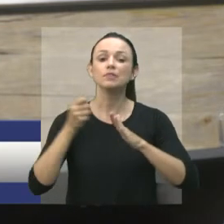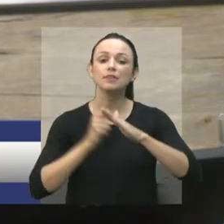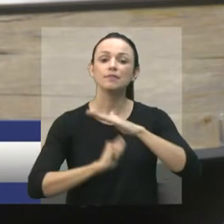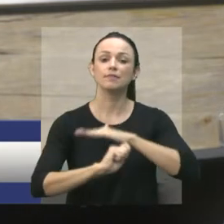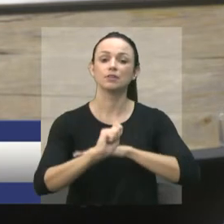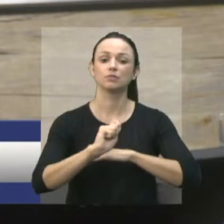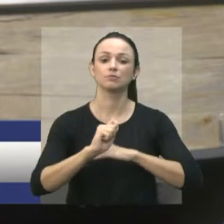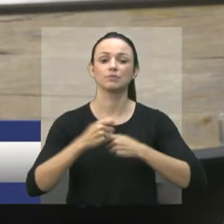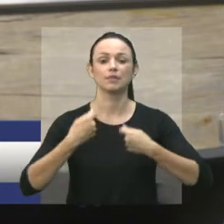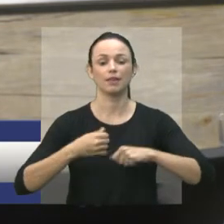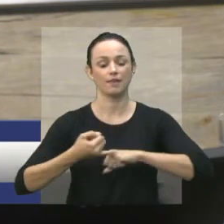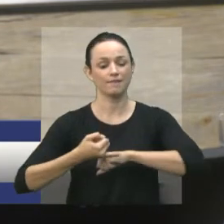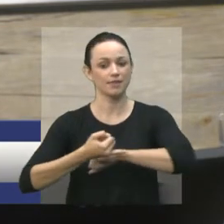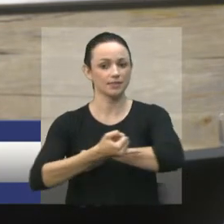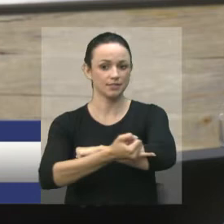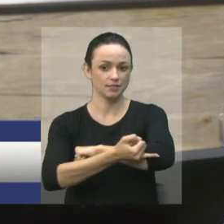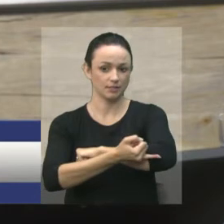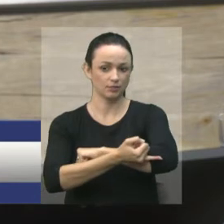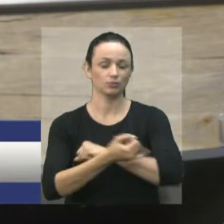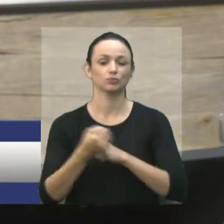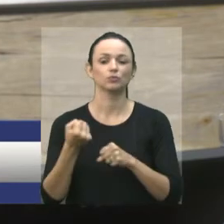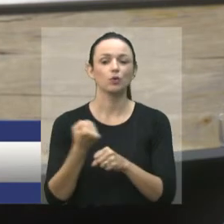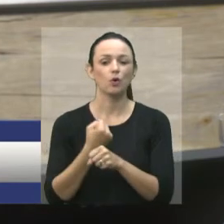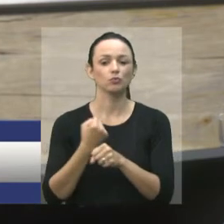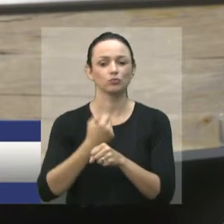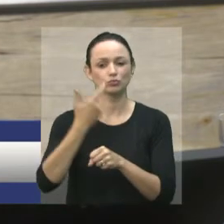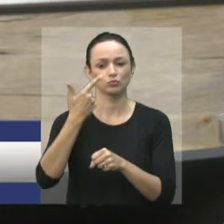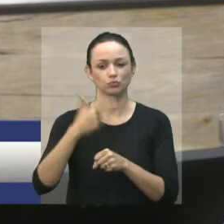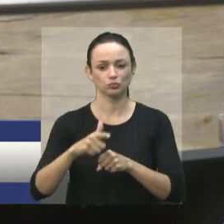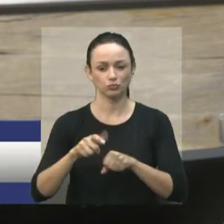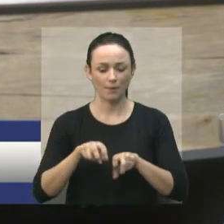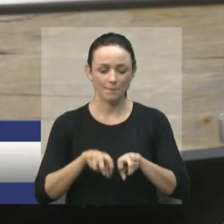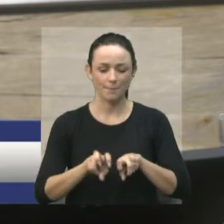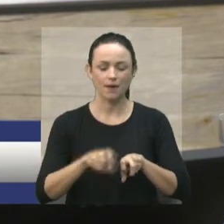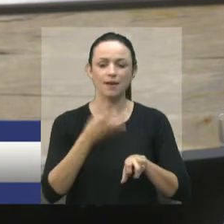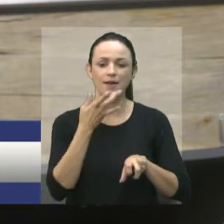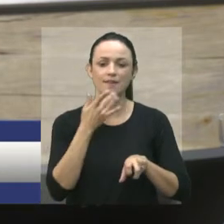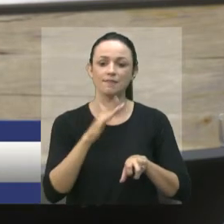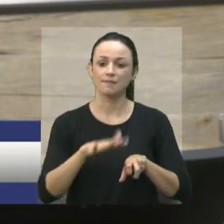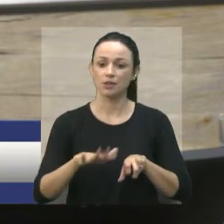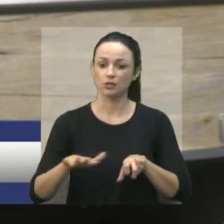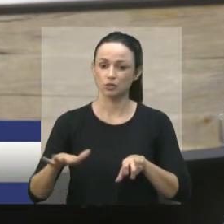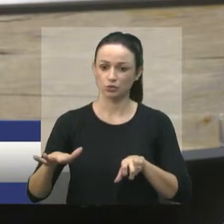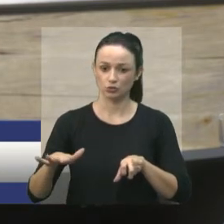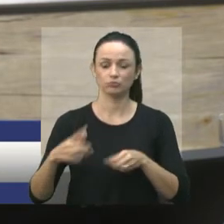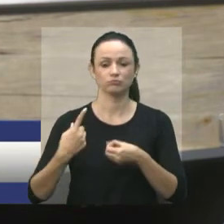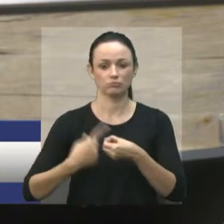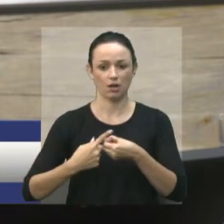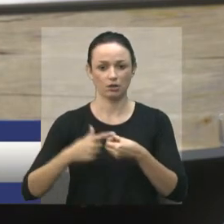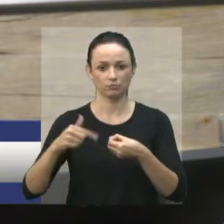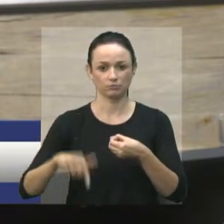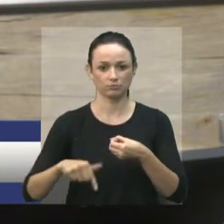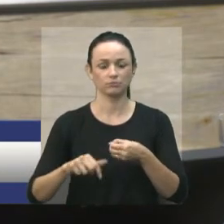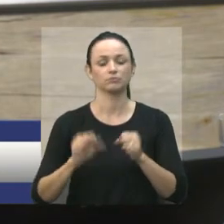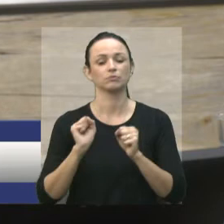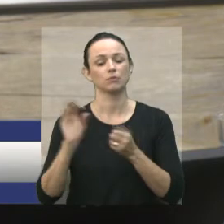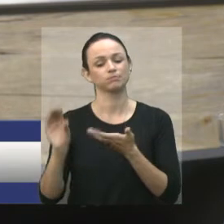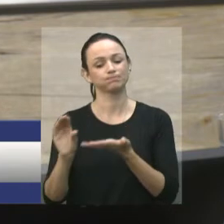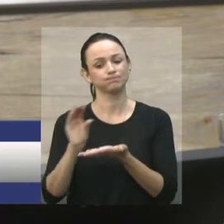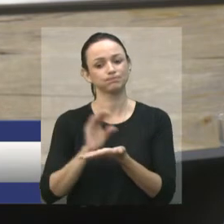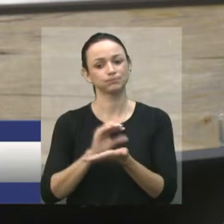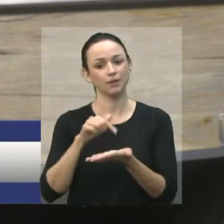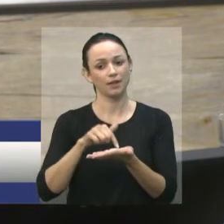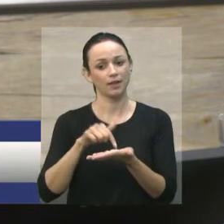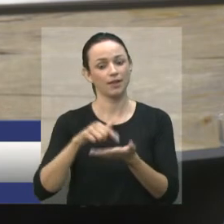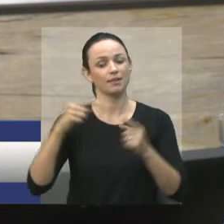de infraestrutura para a reconstrução dos parques infantis do município, prevendo que sejam deixados os